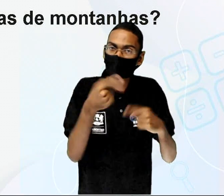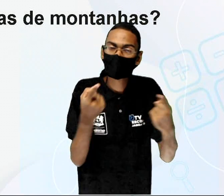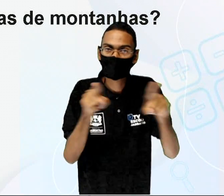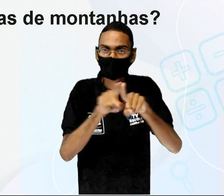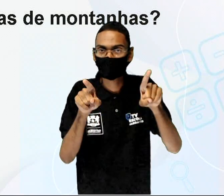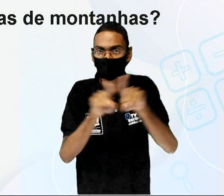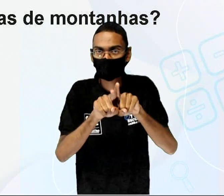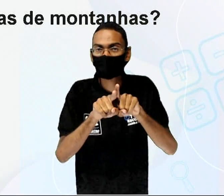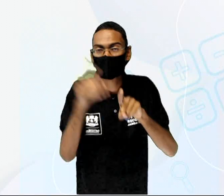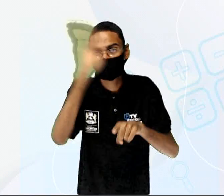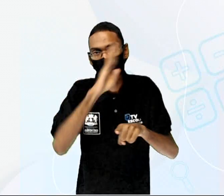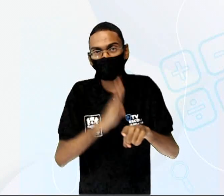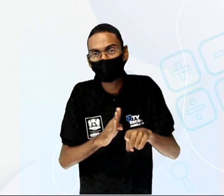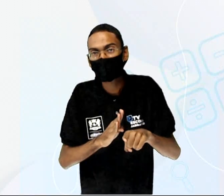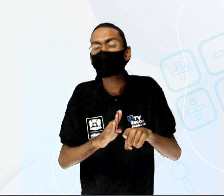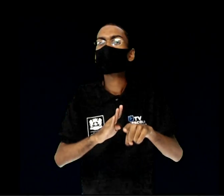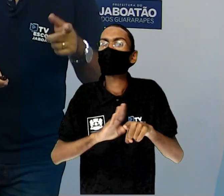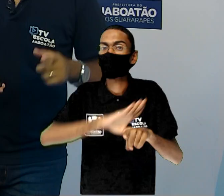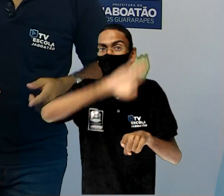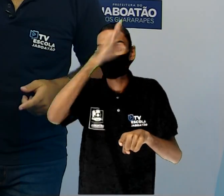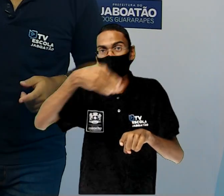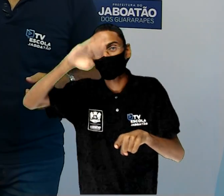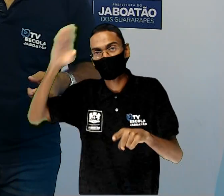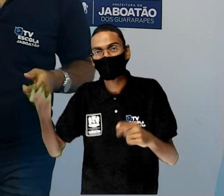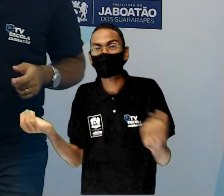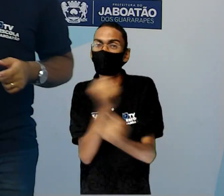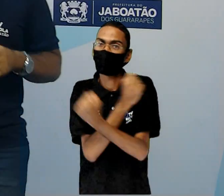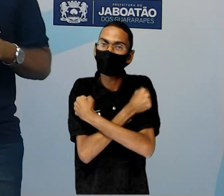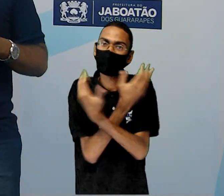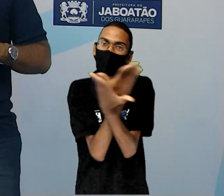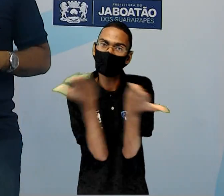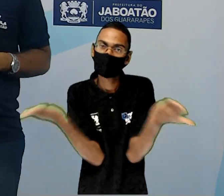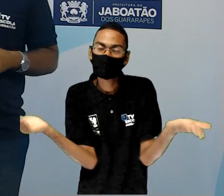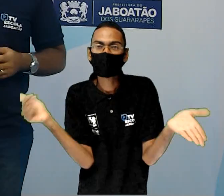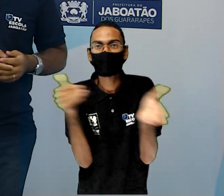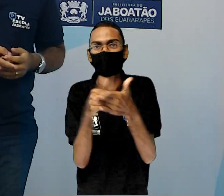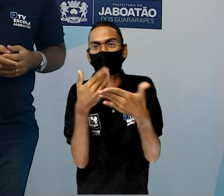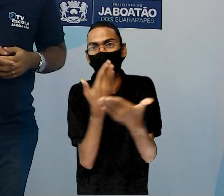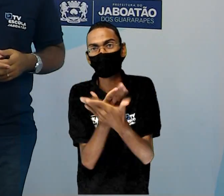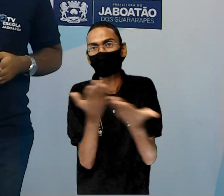de montanhas. Um abraço a todos, até a